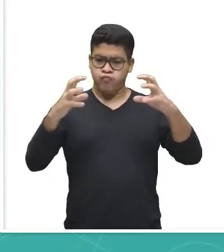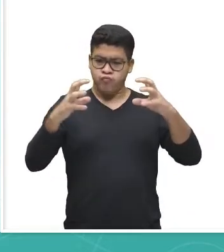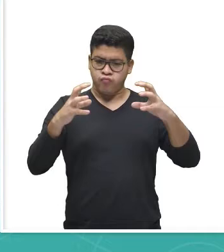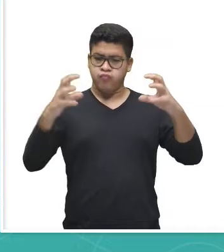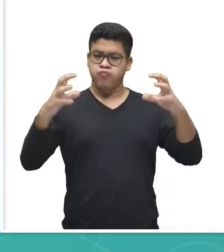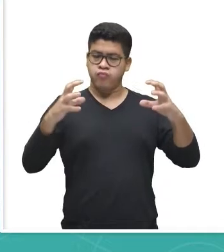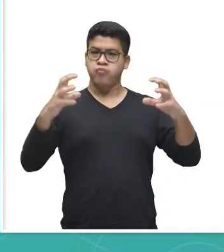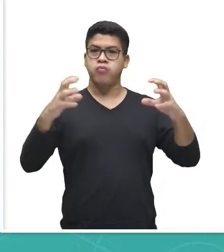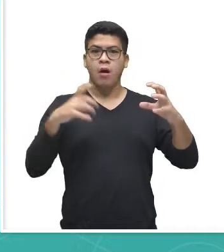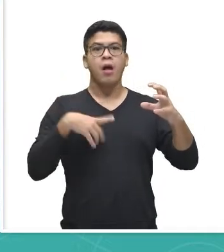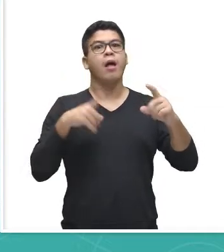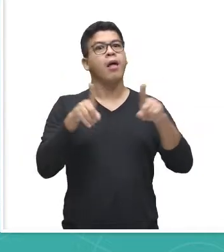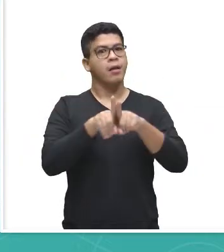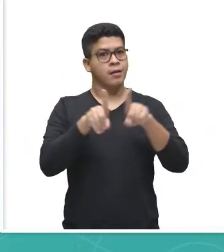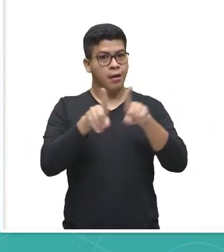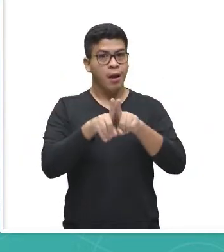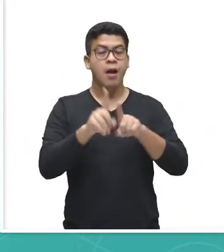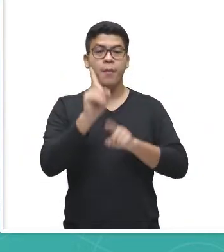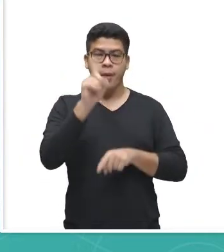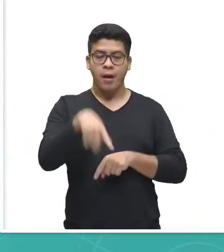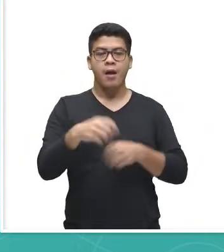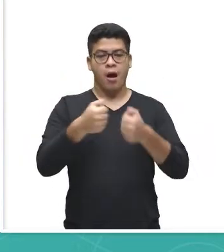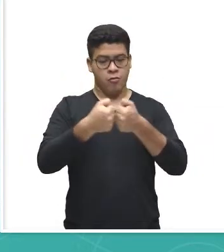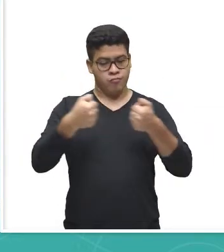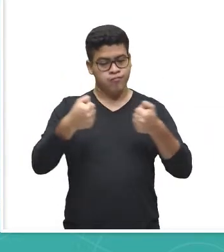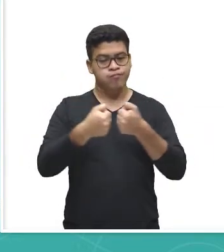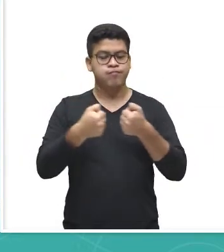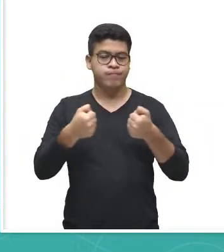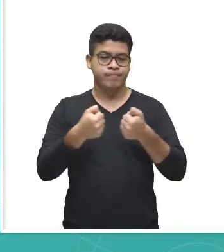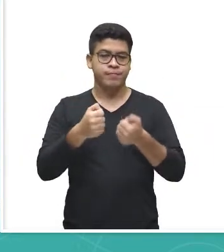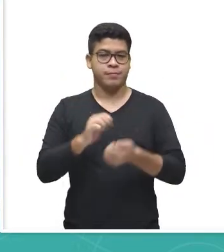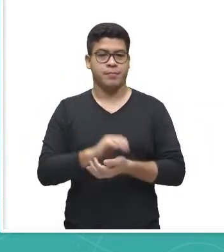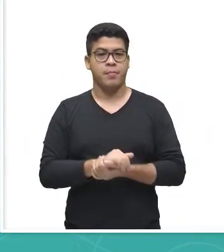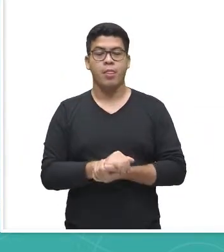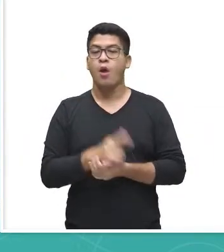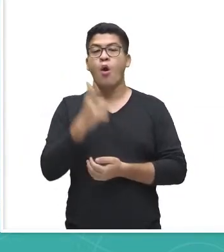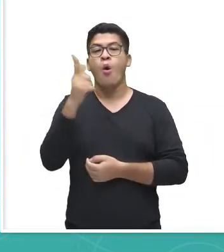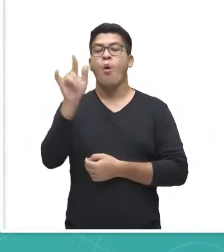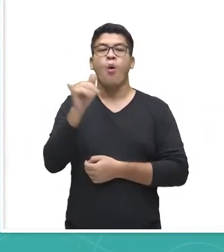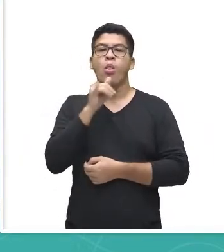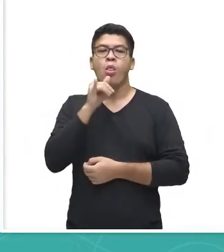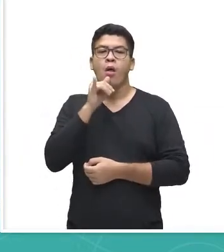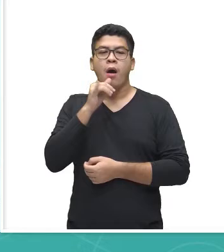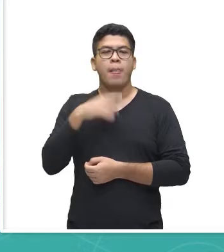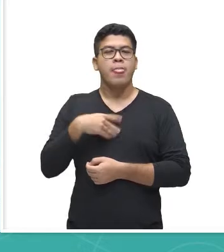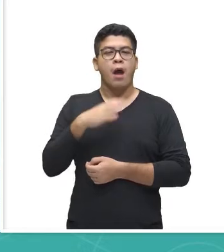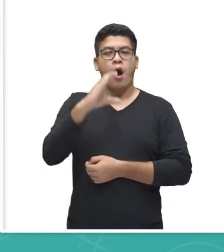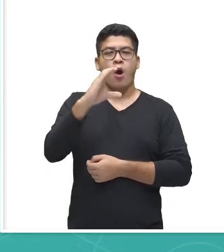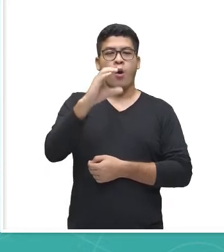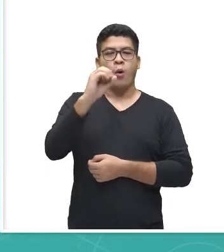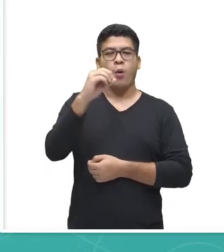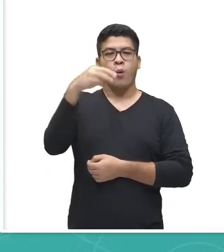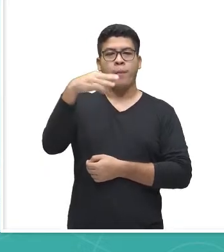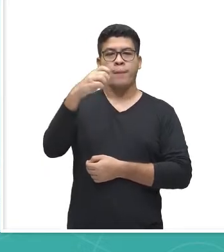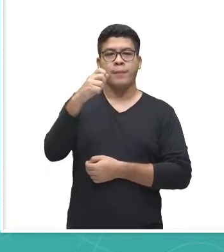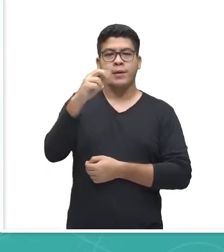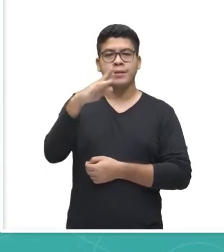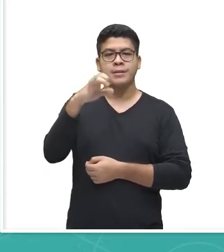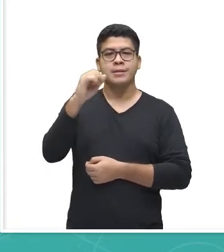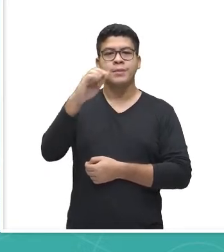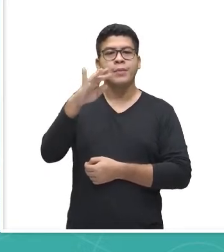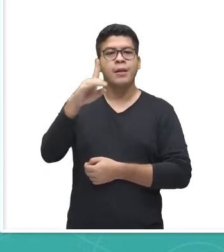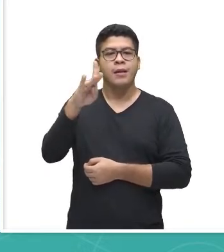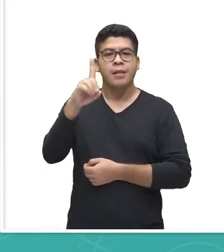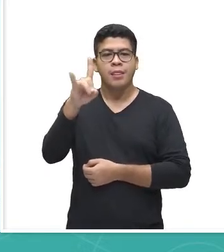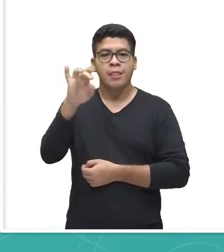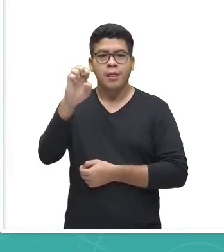Aquela capacidade ali da elasticidade. Um outro exemplo, né, é a compressibilidade, que a gente observa agora, que é onde